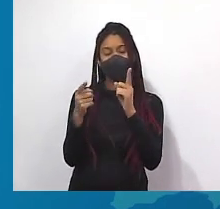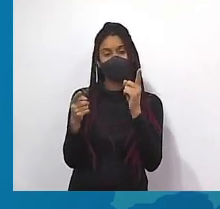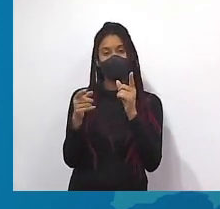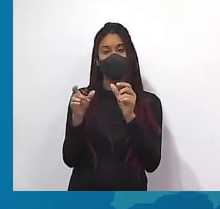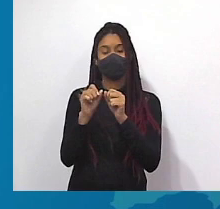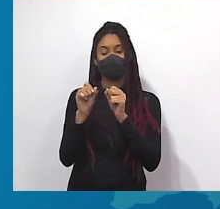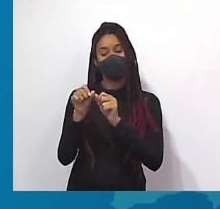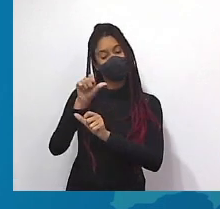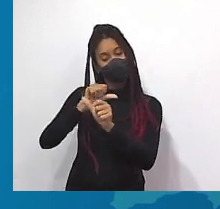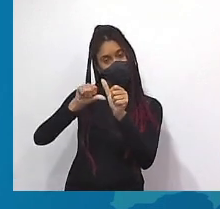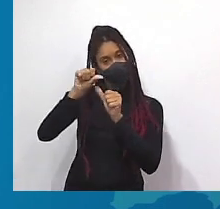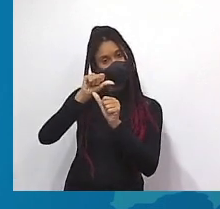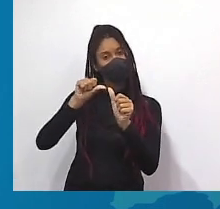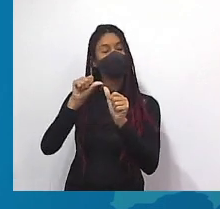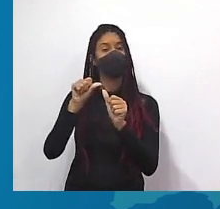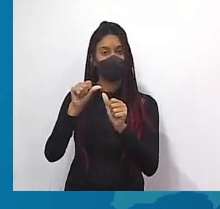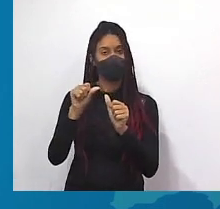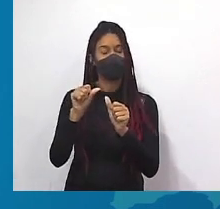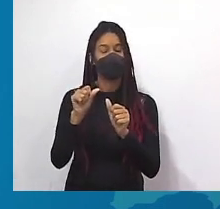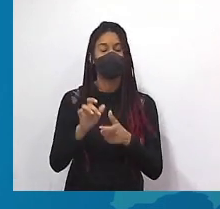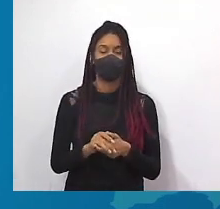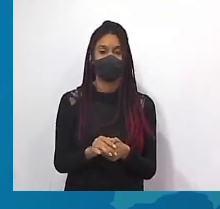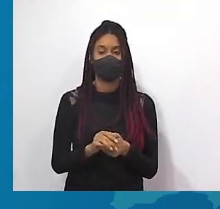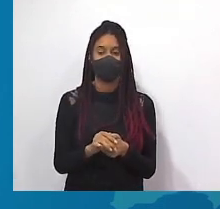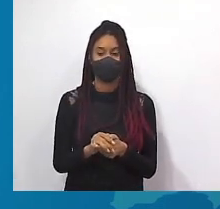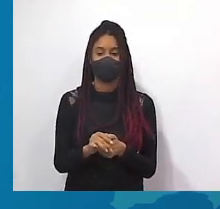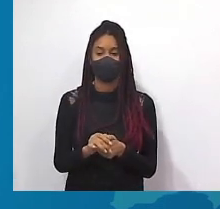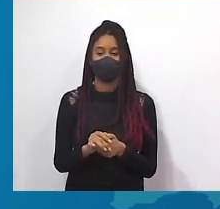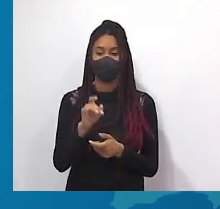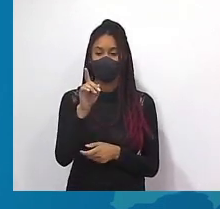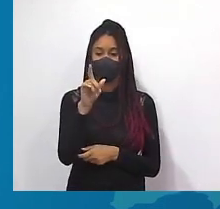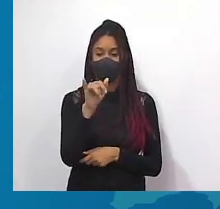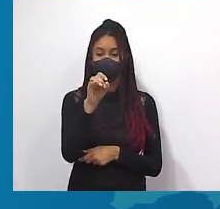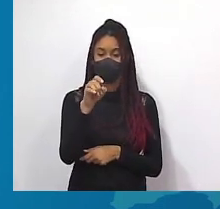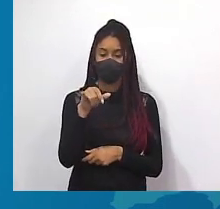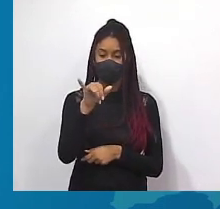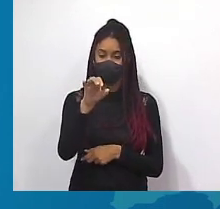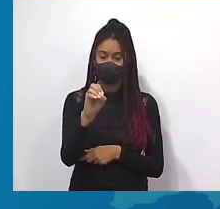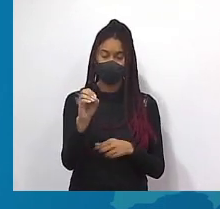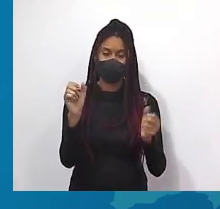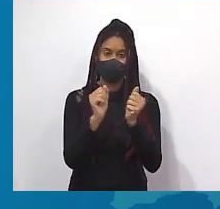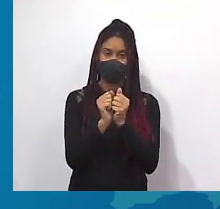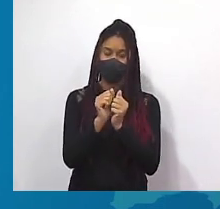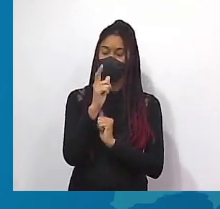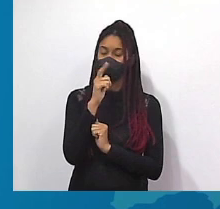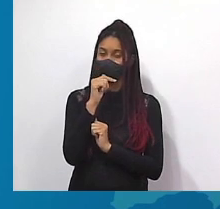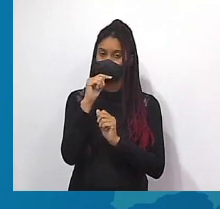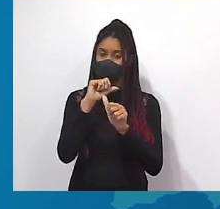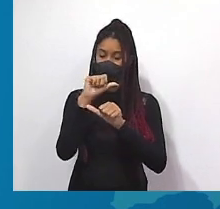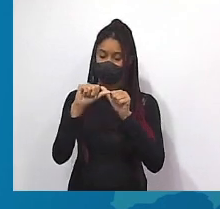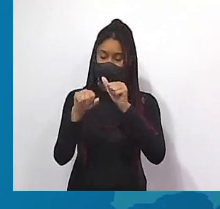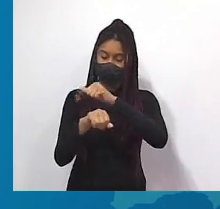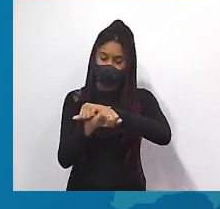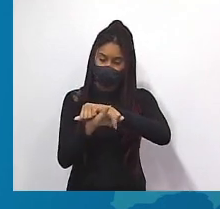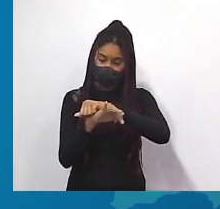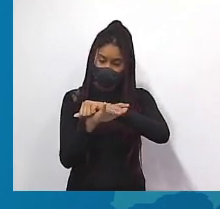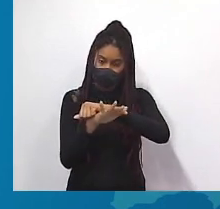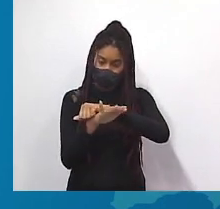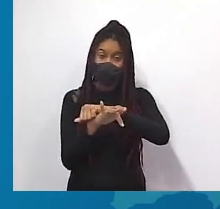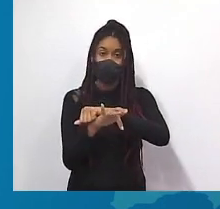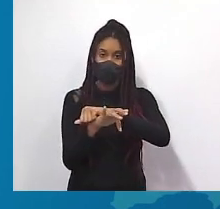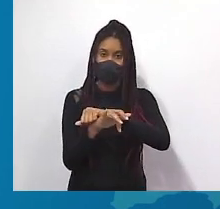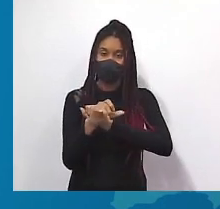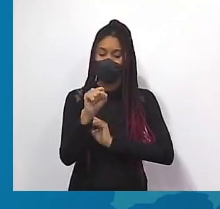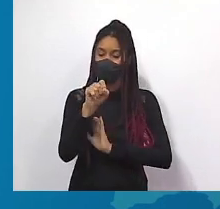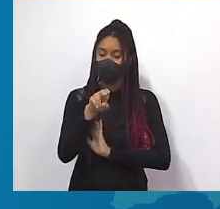esse balanceamento vai transformar o dióxido de enxofre junto com a água em ácido sulfúrico e